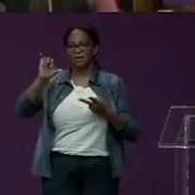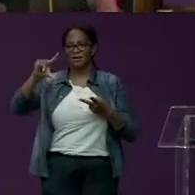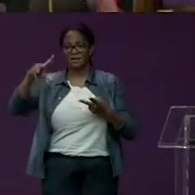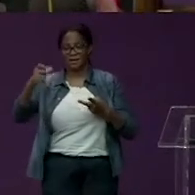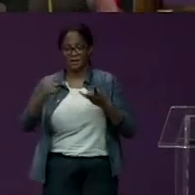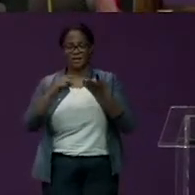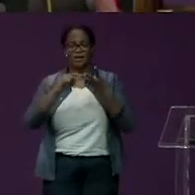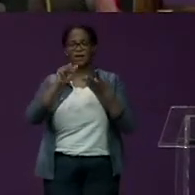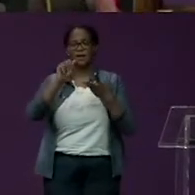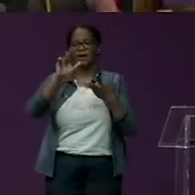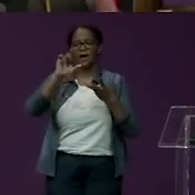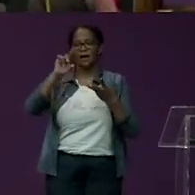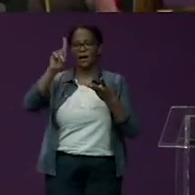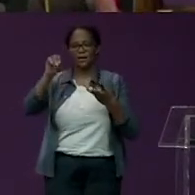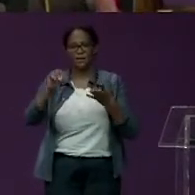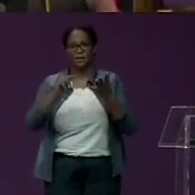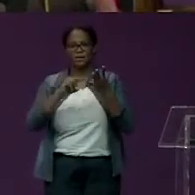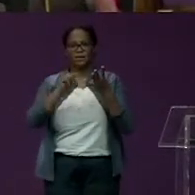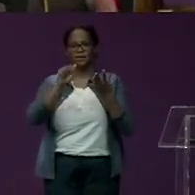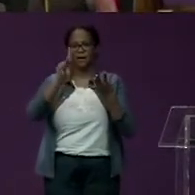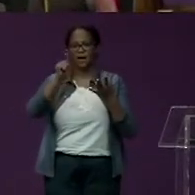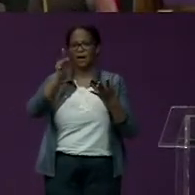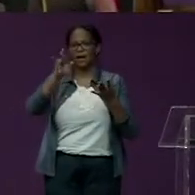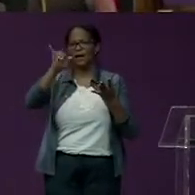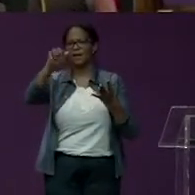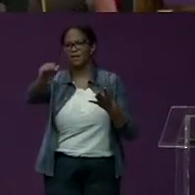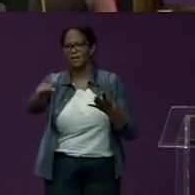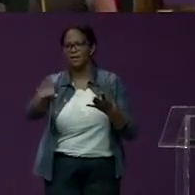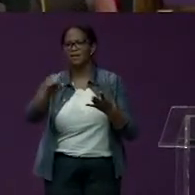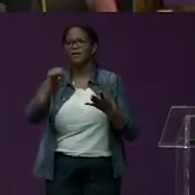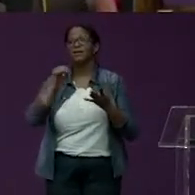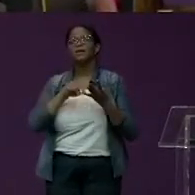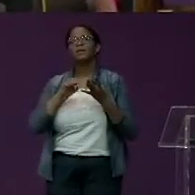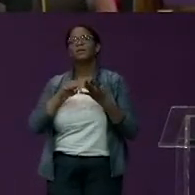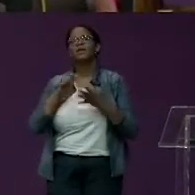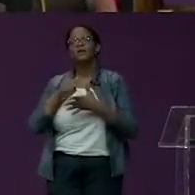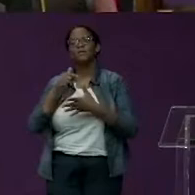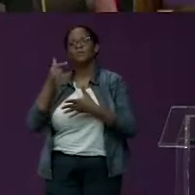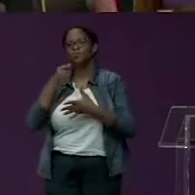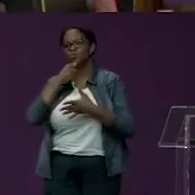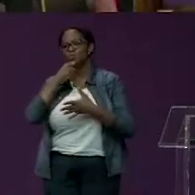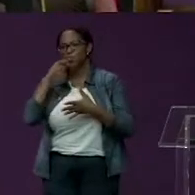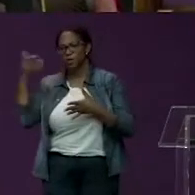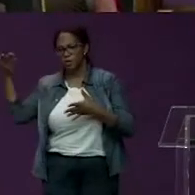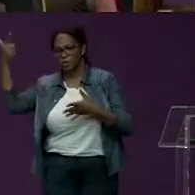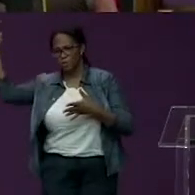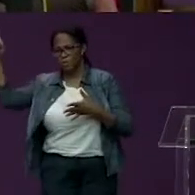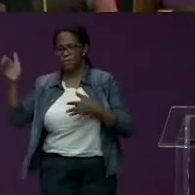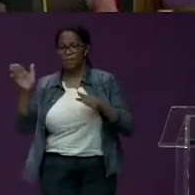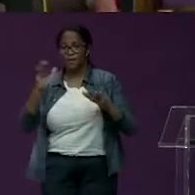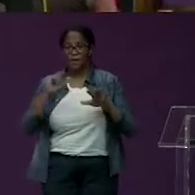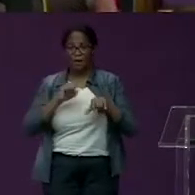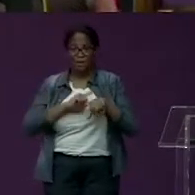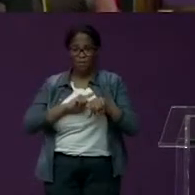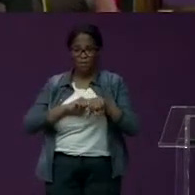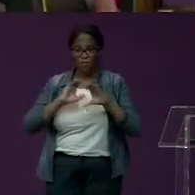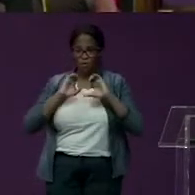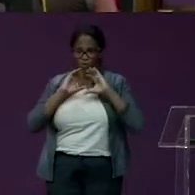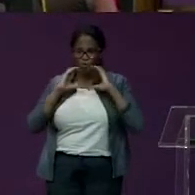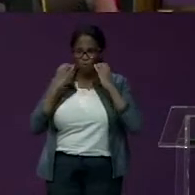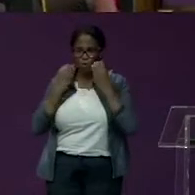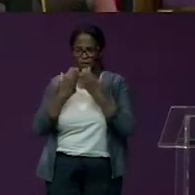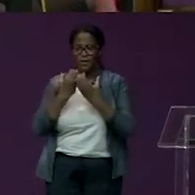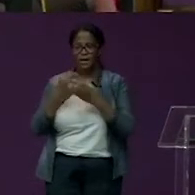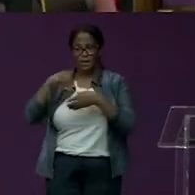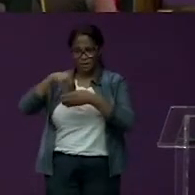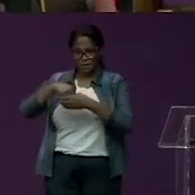Arlindo, né, Akira, não sei se estou... Morel, que não está aqui. Né, naquele momento, o Congresso Interno foi inspirado